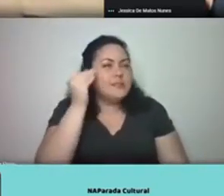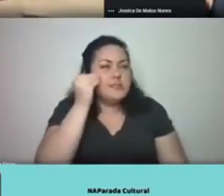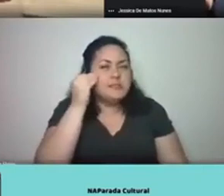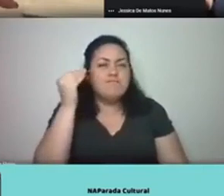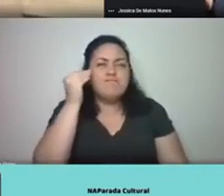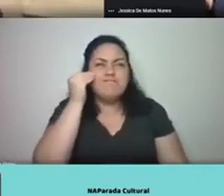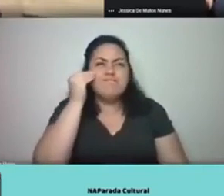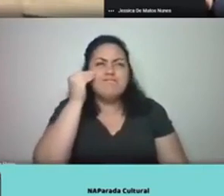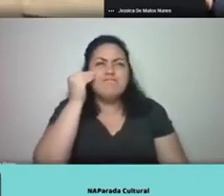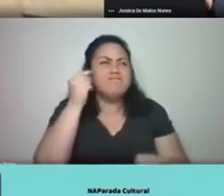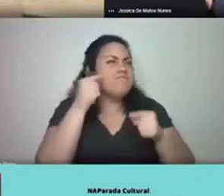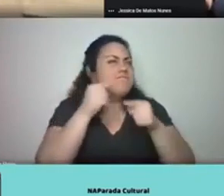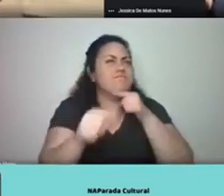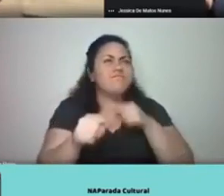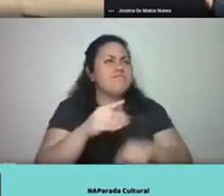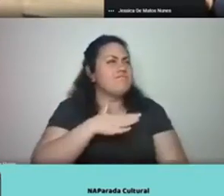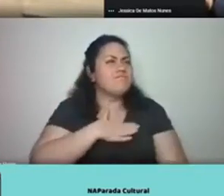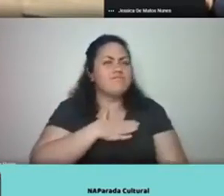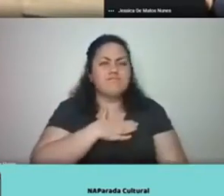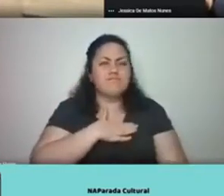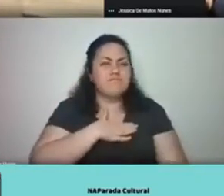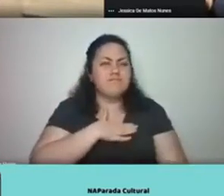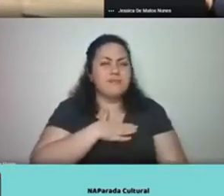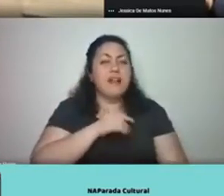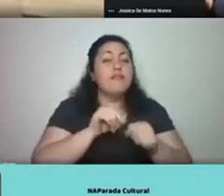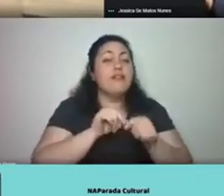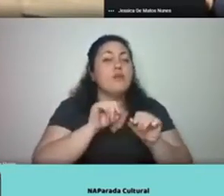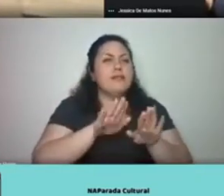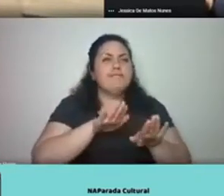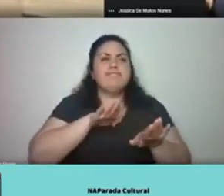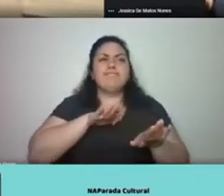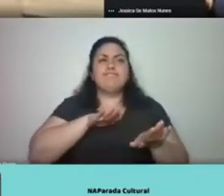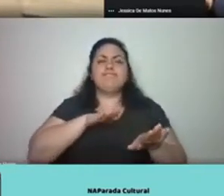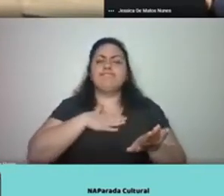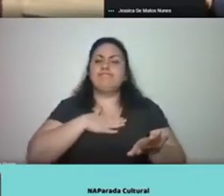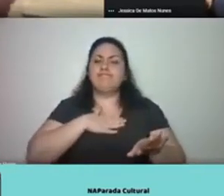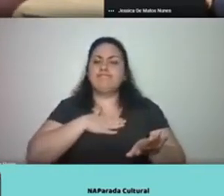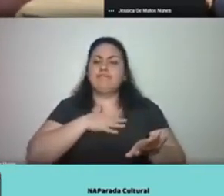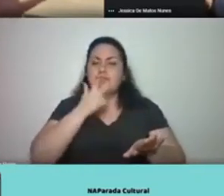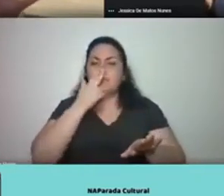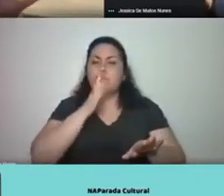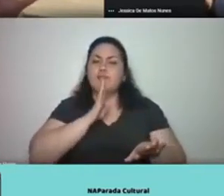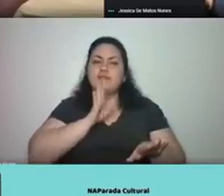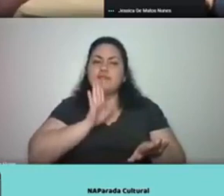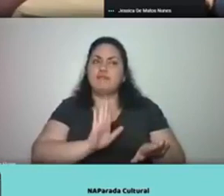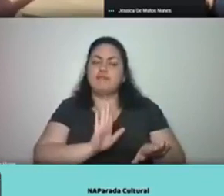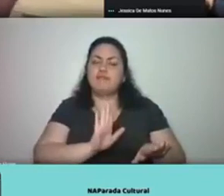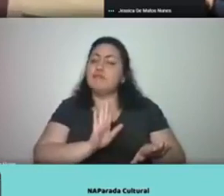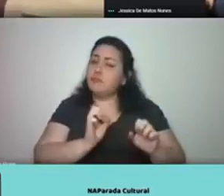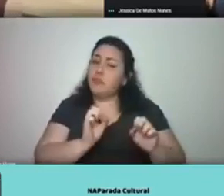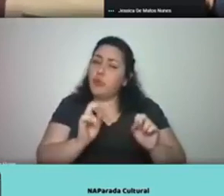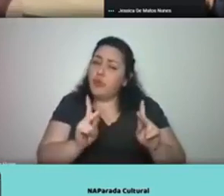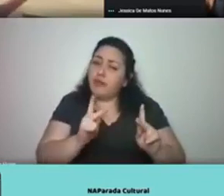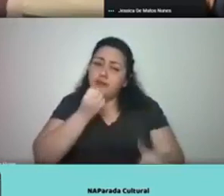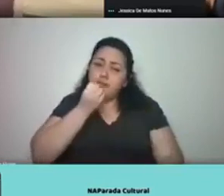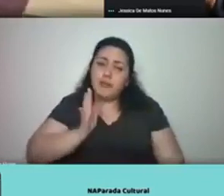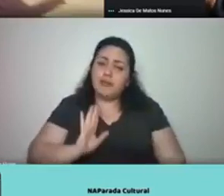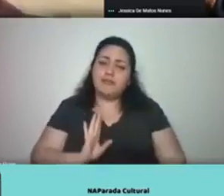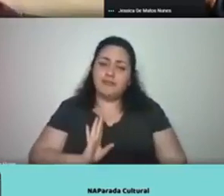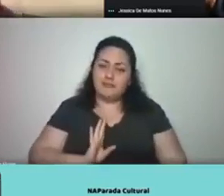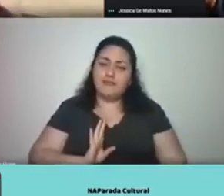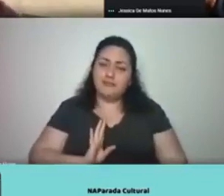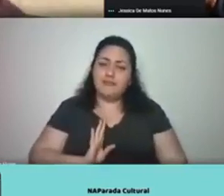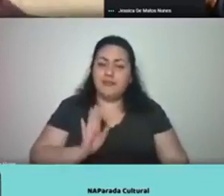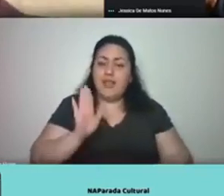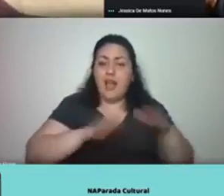faz sentido, ele dá esse passo atrás, né? E tá tudo bem, né? Em às vezes a gente